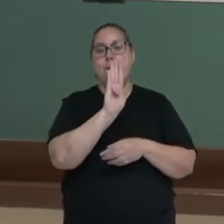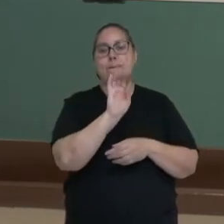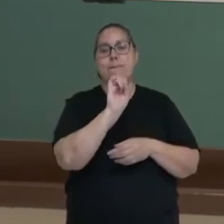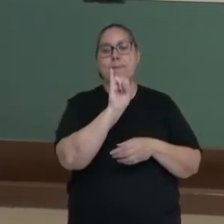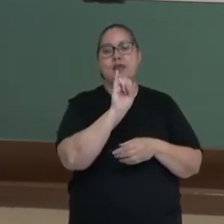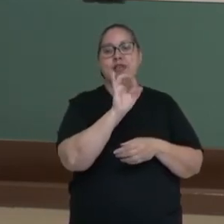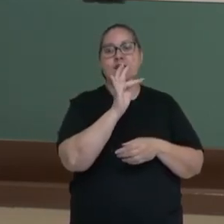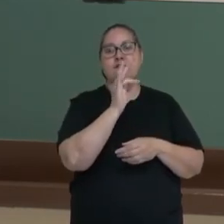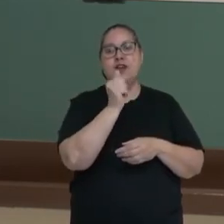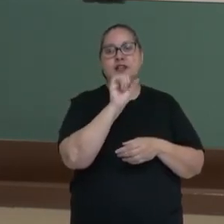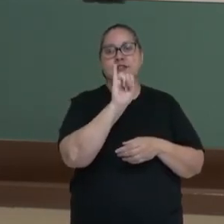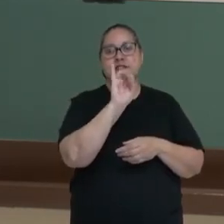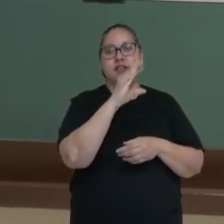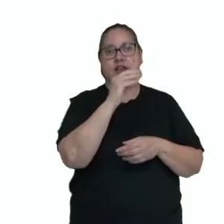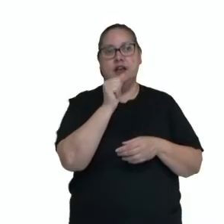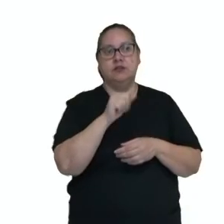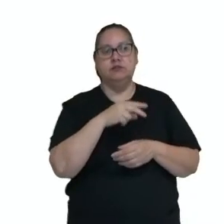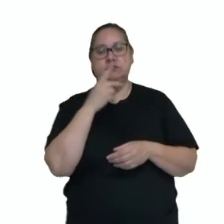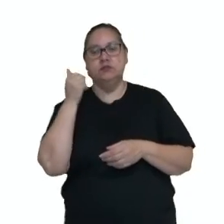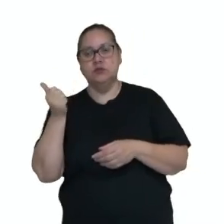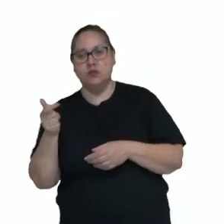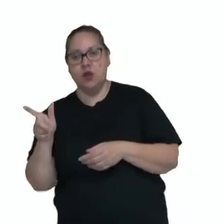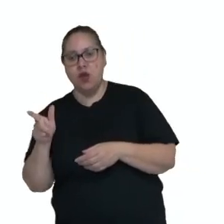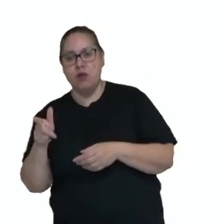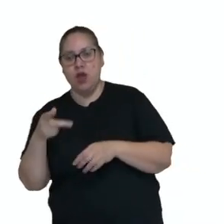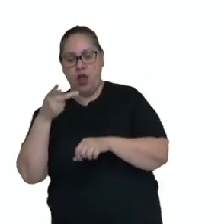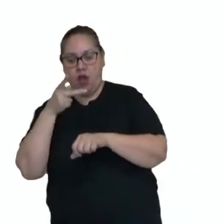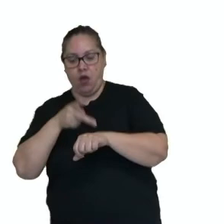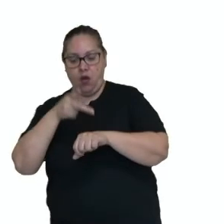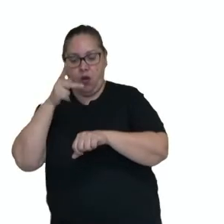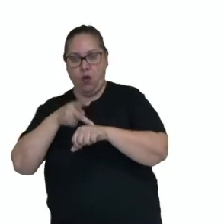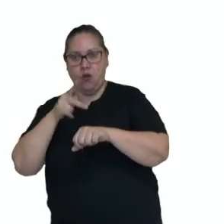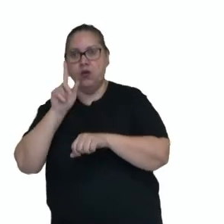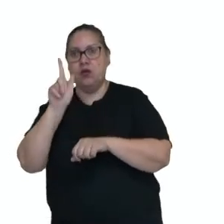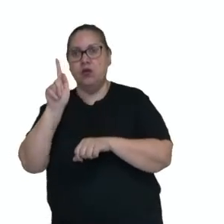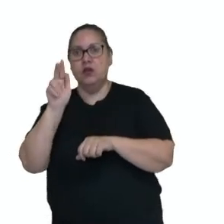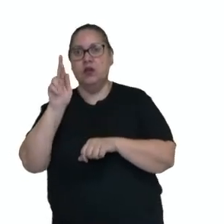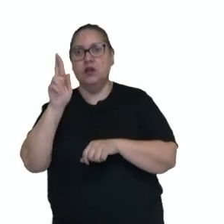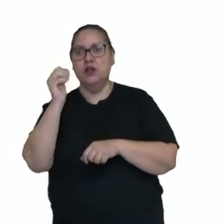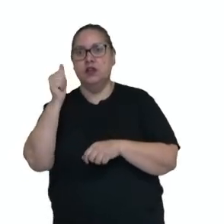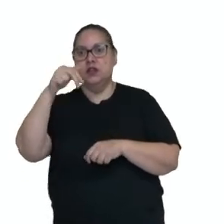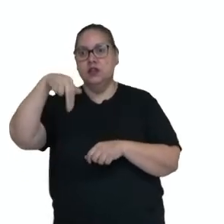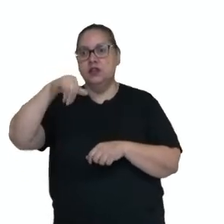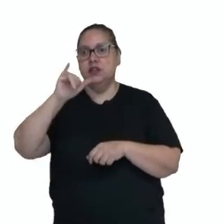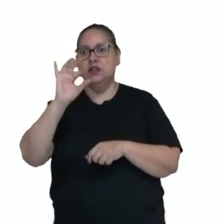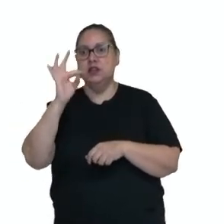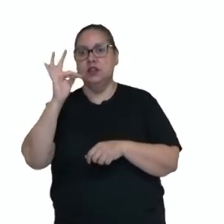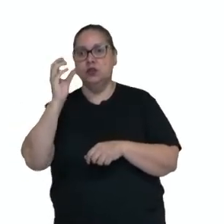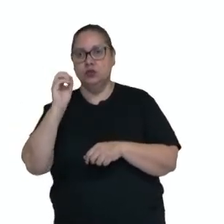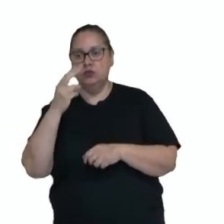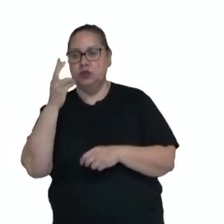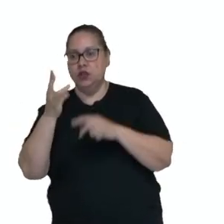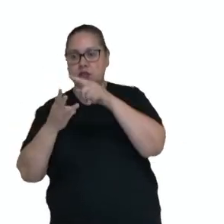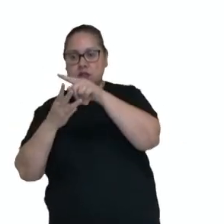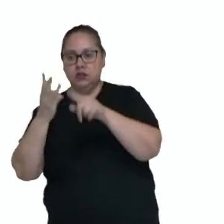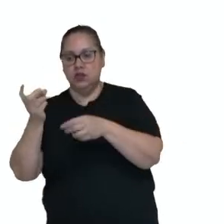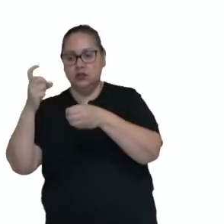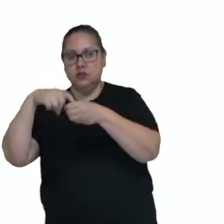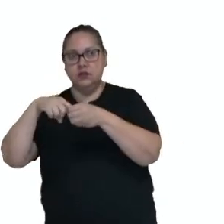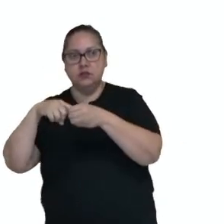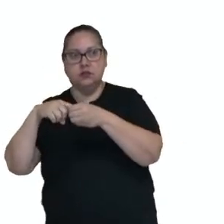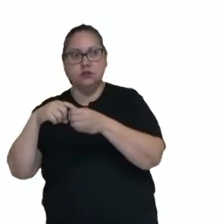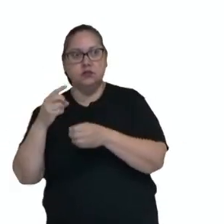Bifásico. Aqui nós temos um exemplo de uma rocha, o granito, que tem na sua composição 3 elementos.